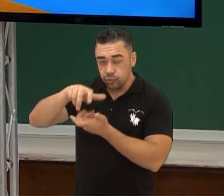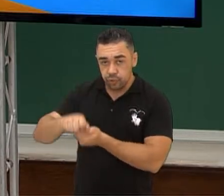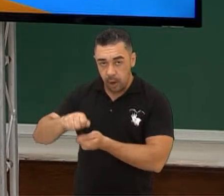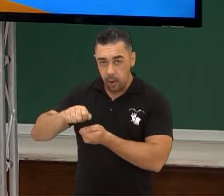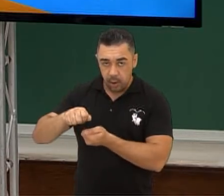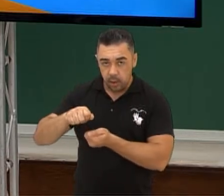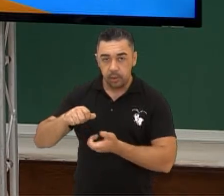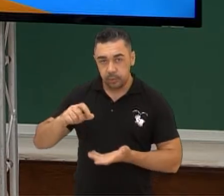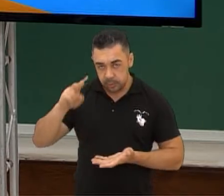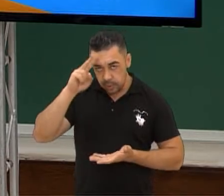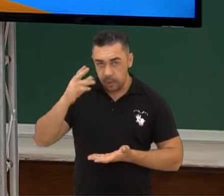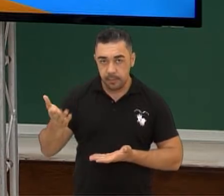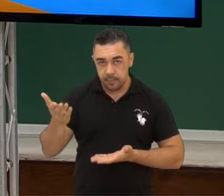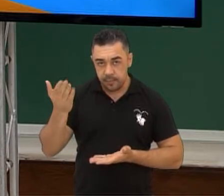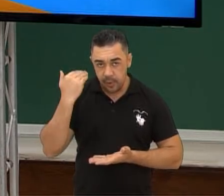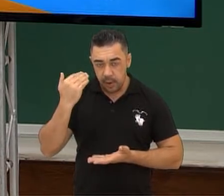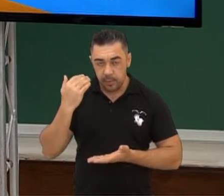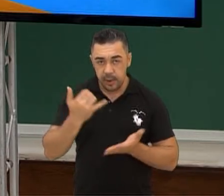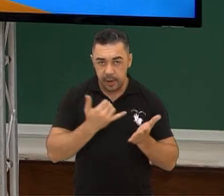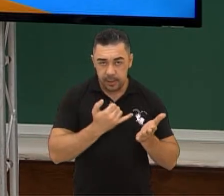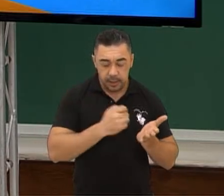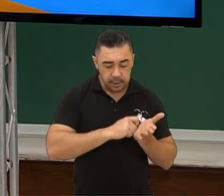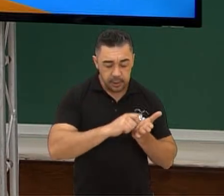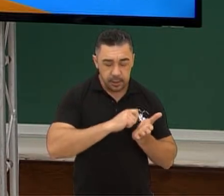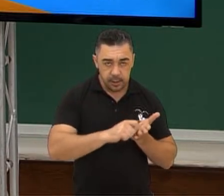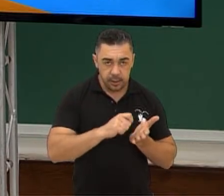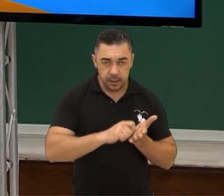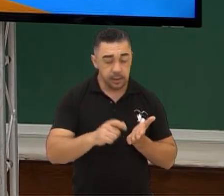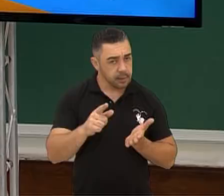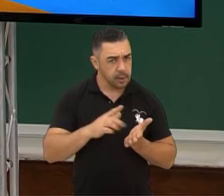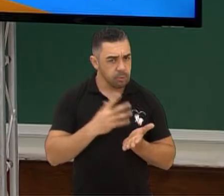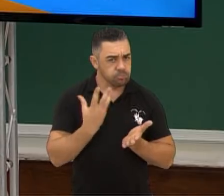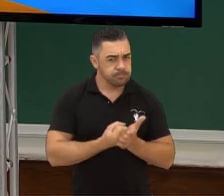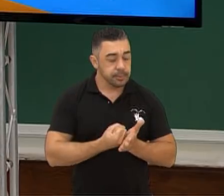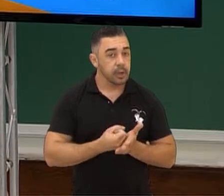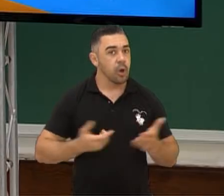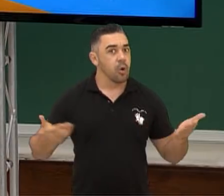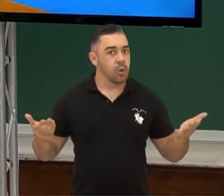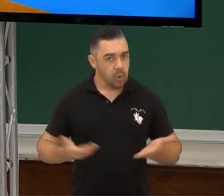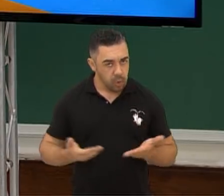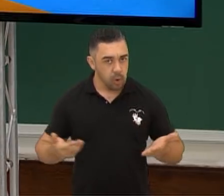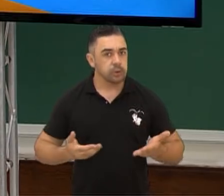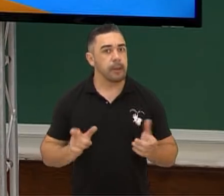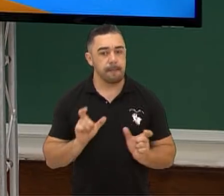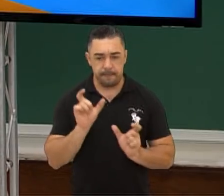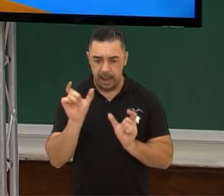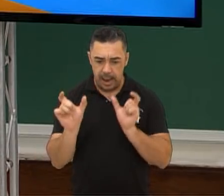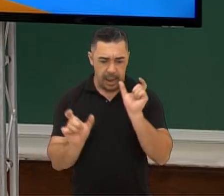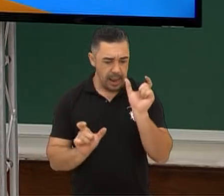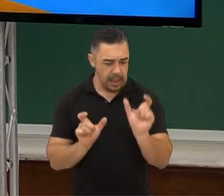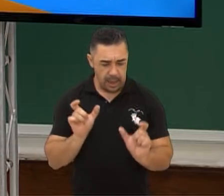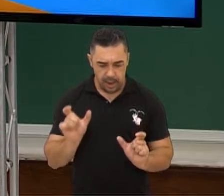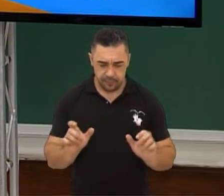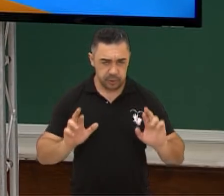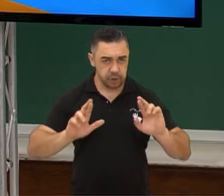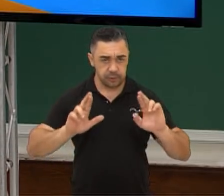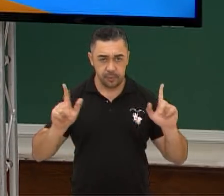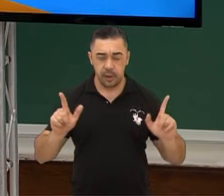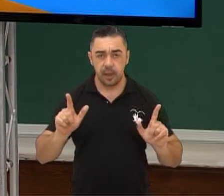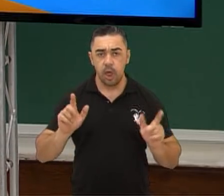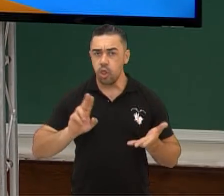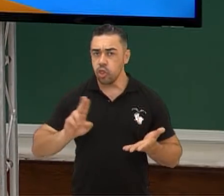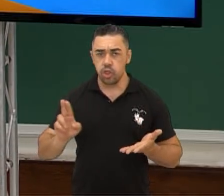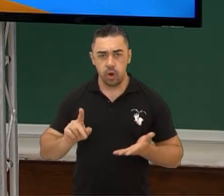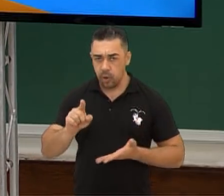de hoje. Então bora pegar a caneta, bora pegar seu caderno, anotar. Hoje nós temos muitas palavras diferentes, nomes que você não